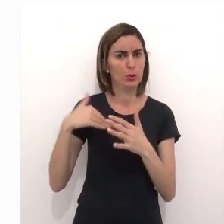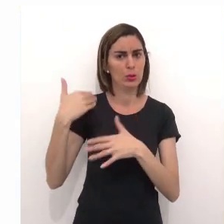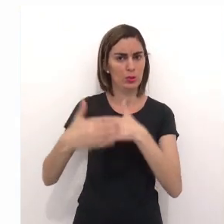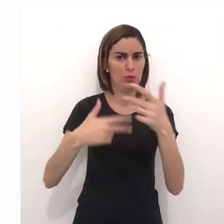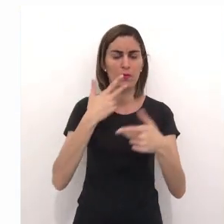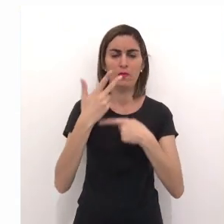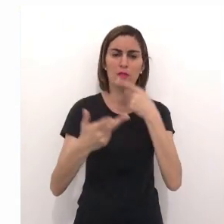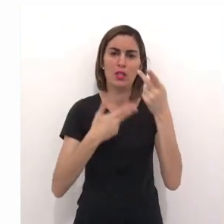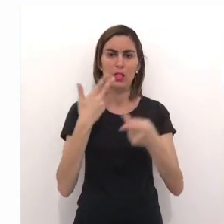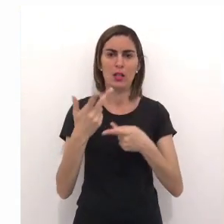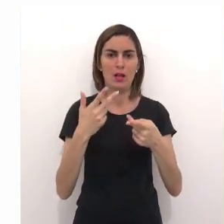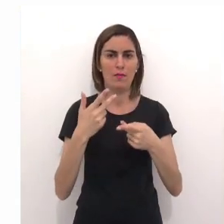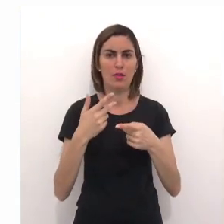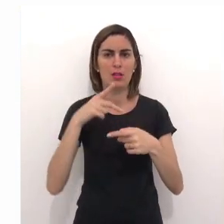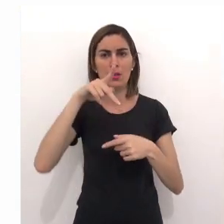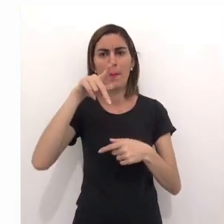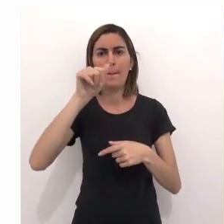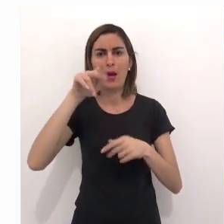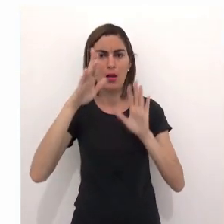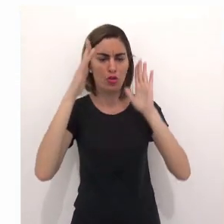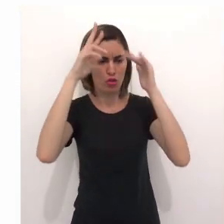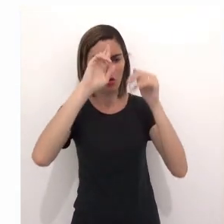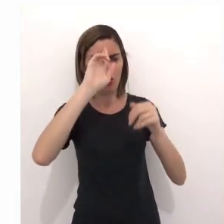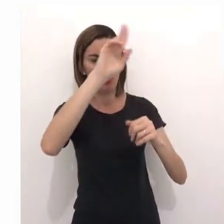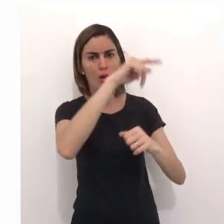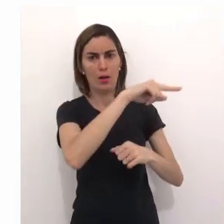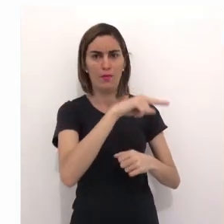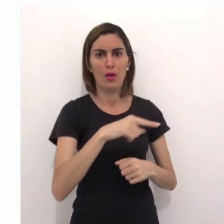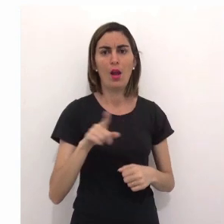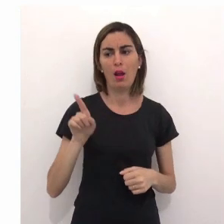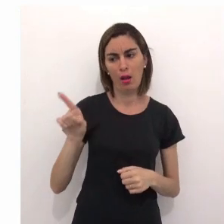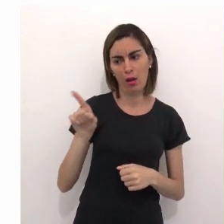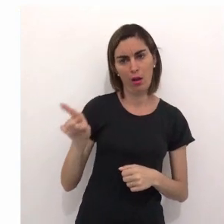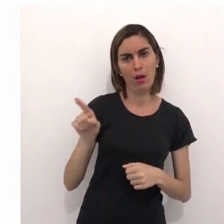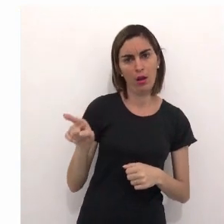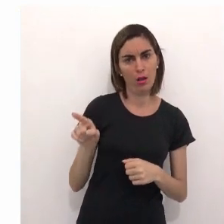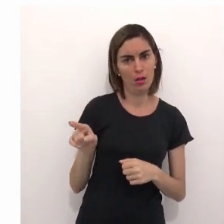diziam para os pajés que eles,